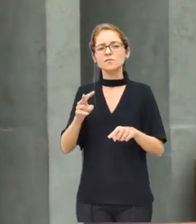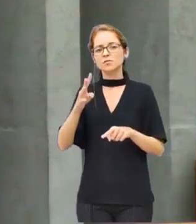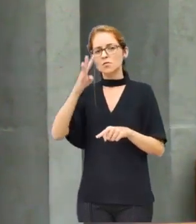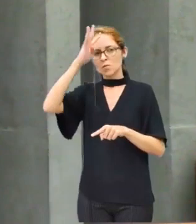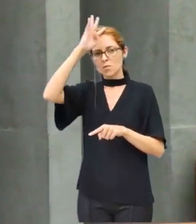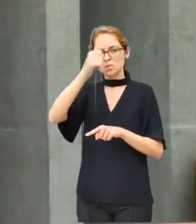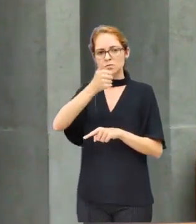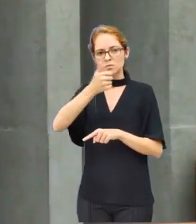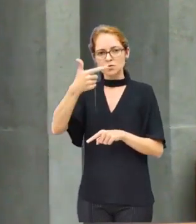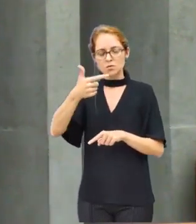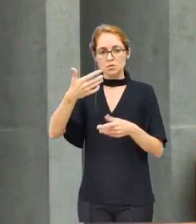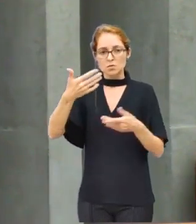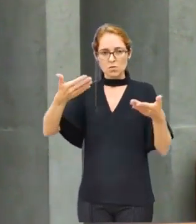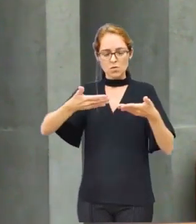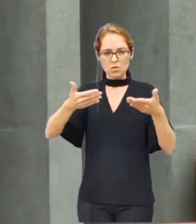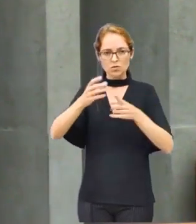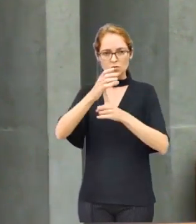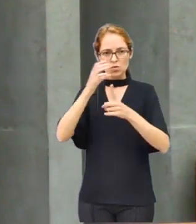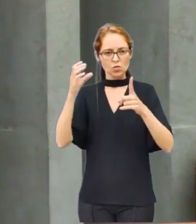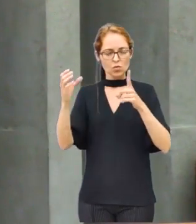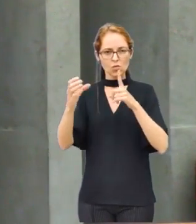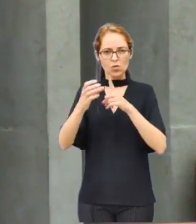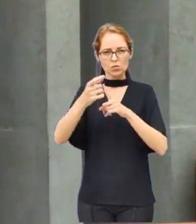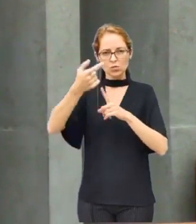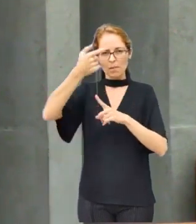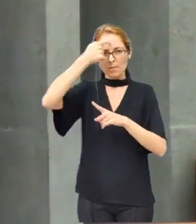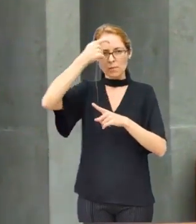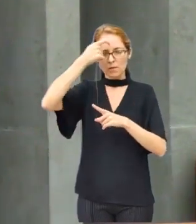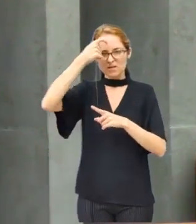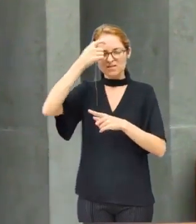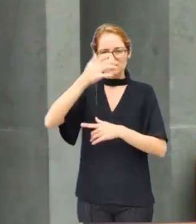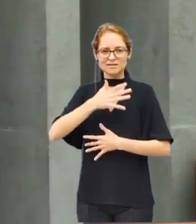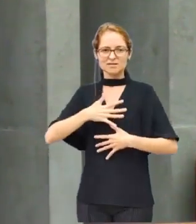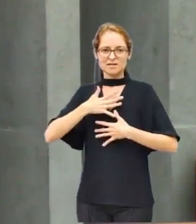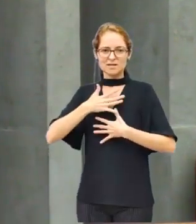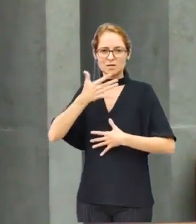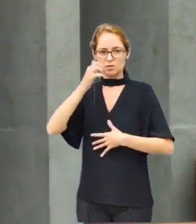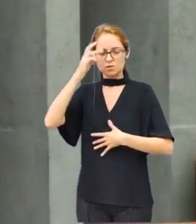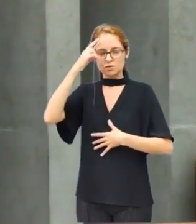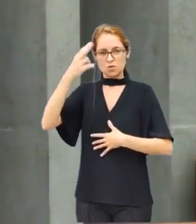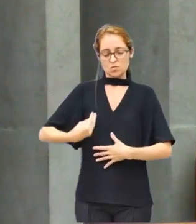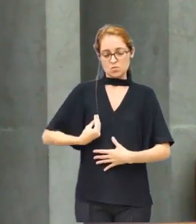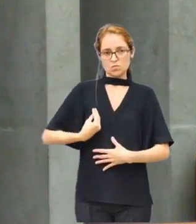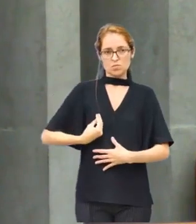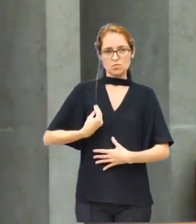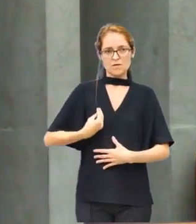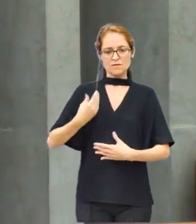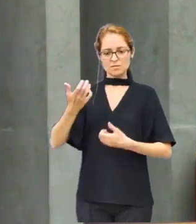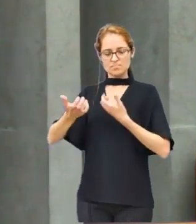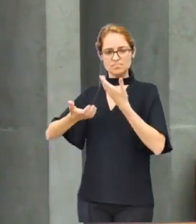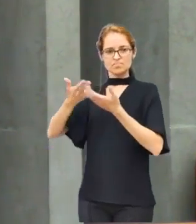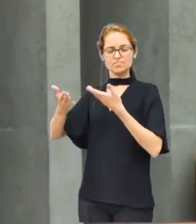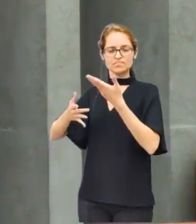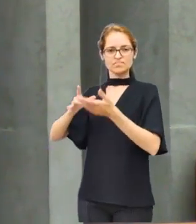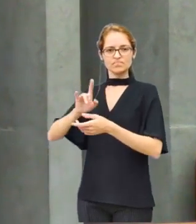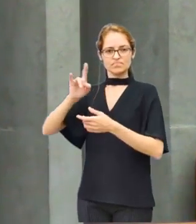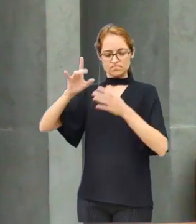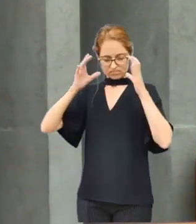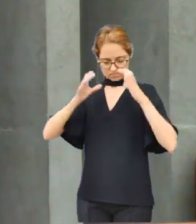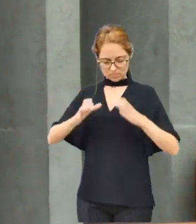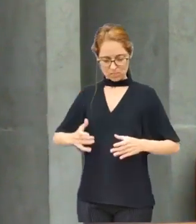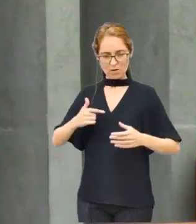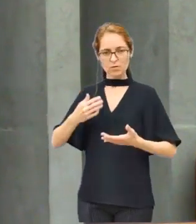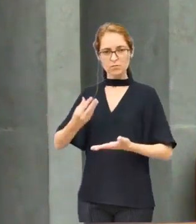diz que nosso culto racional, aquele que agrada ao Senhor, é uma vida dedicada a Ele. O nosso corpo